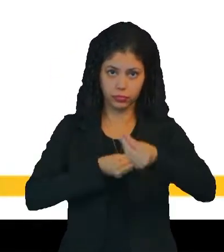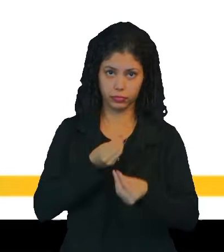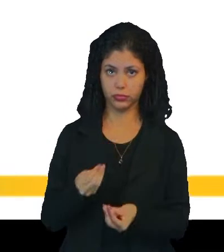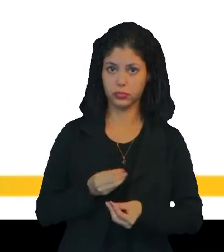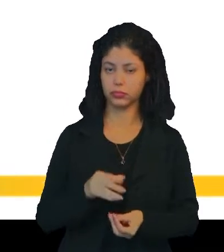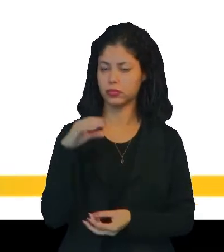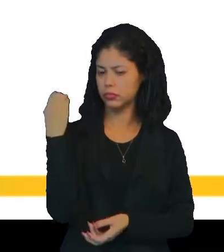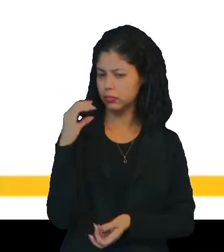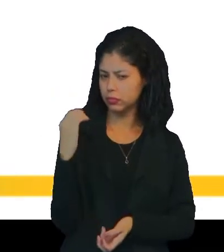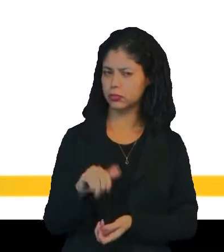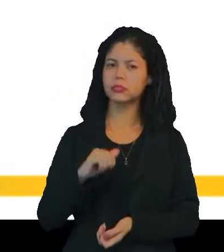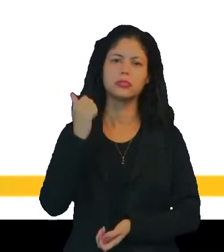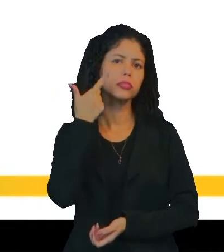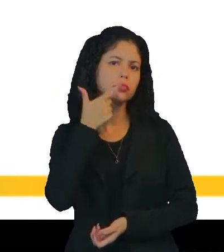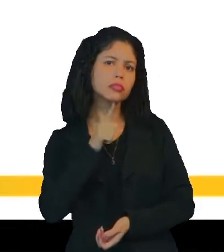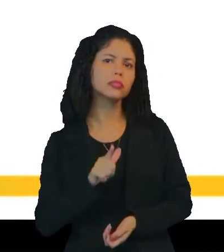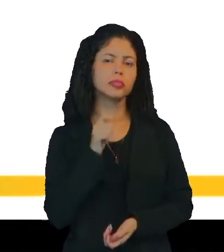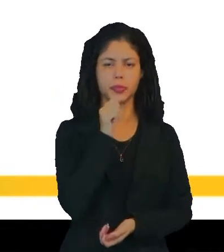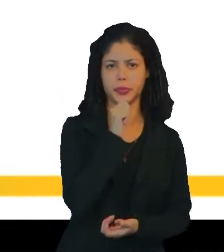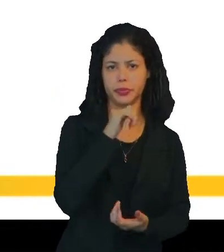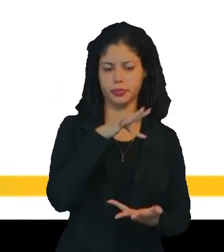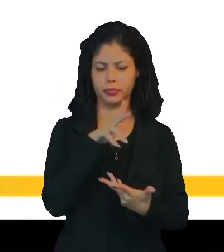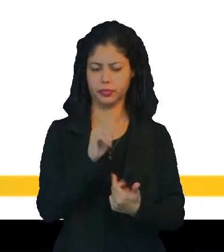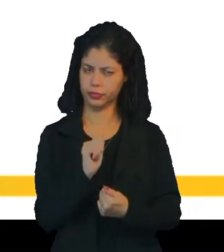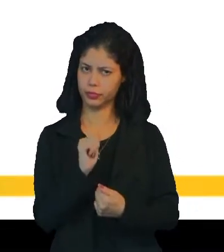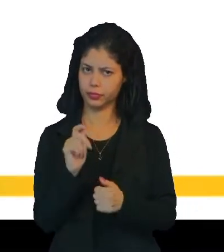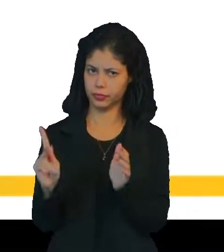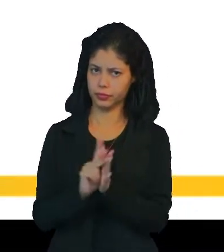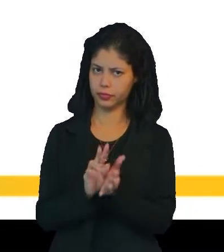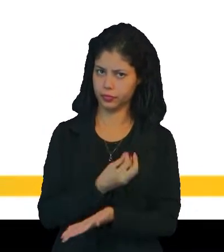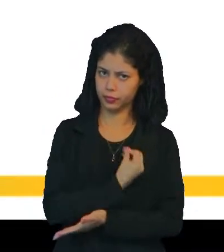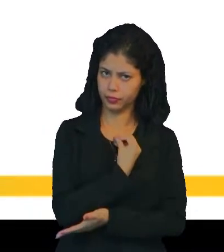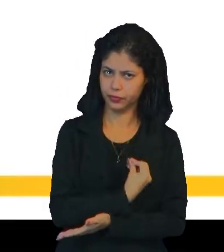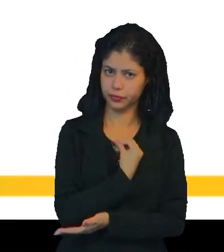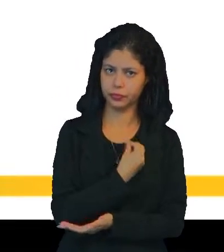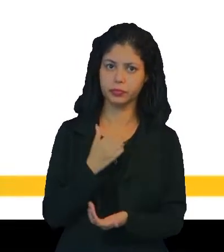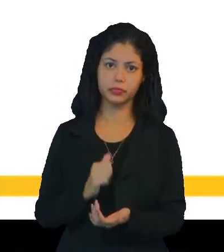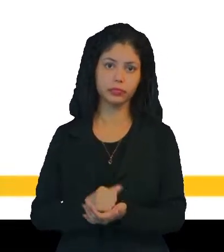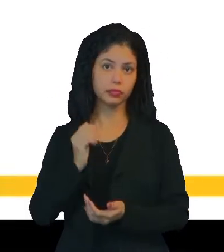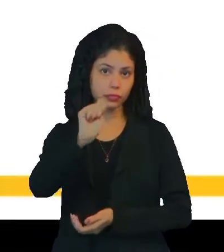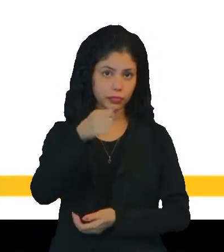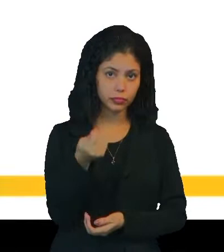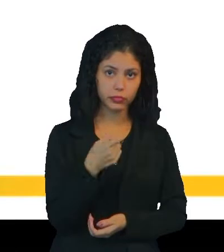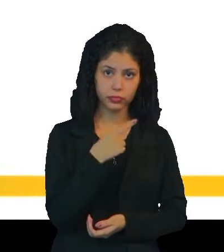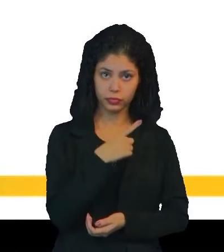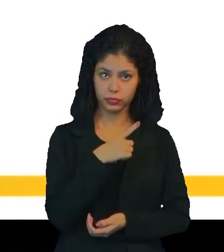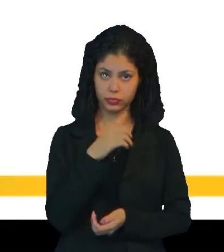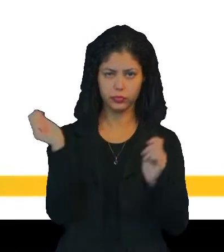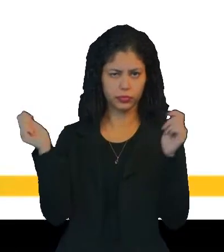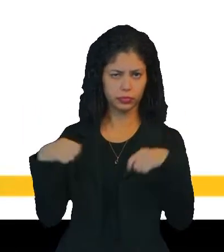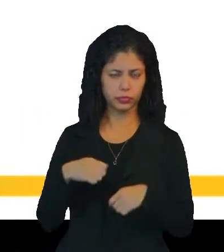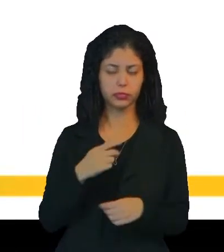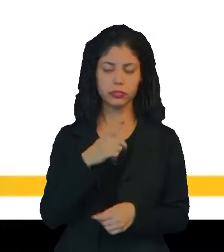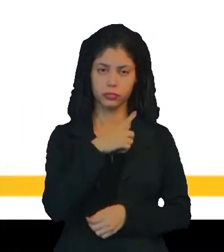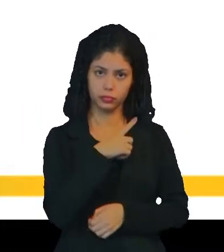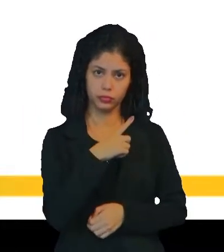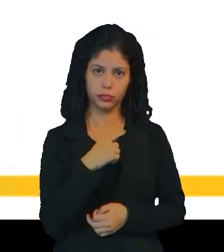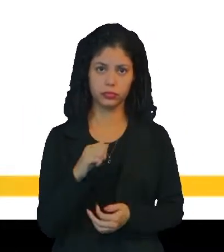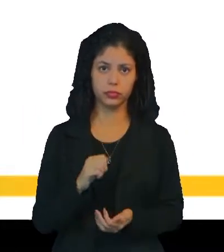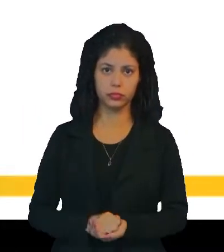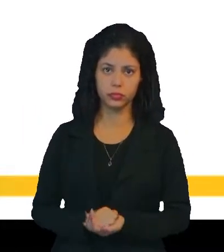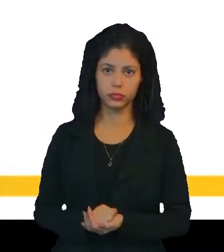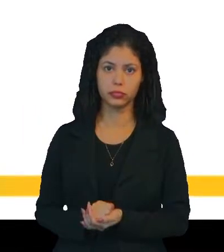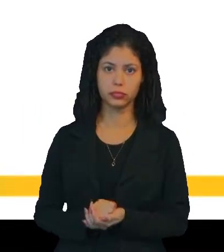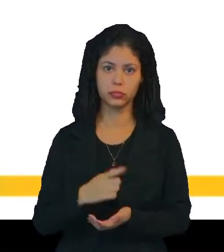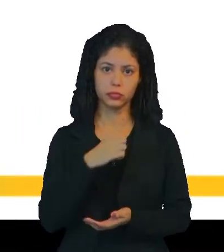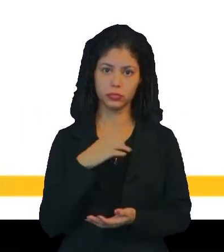como cientista, consegue afirmar que um planeta é propício a ter vida? Um dos sinais que indica essa possibilidade é o planeta